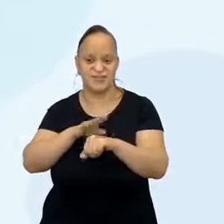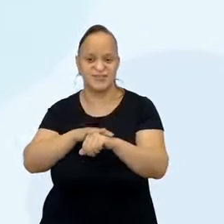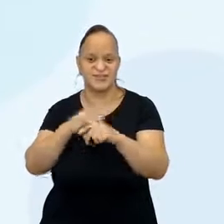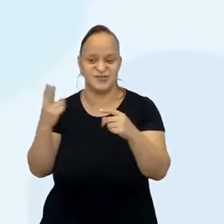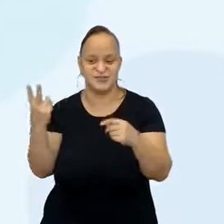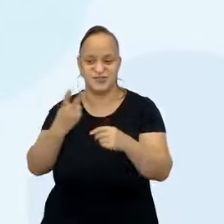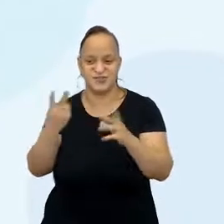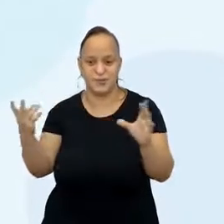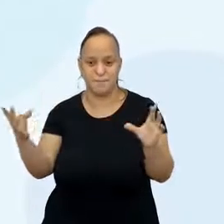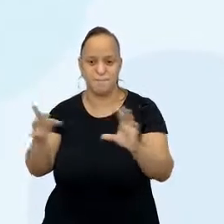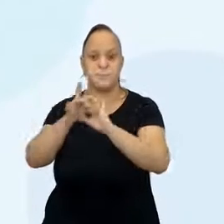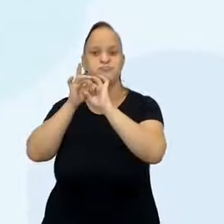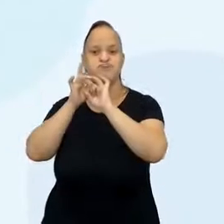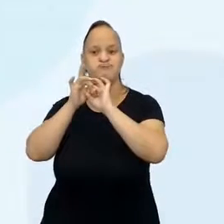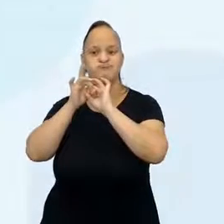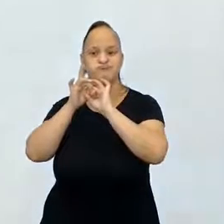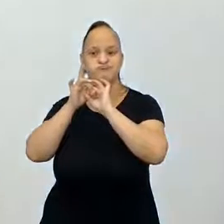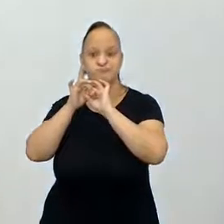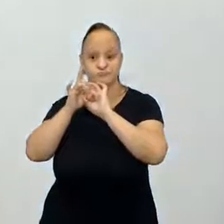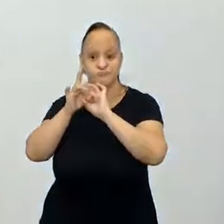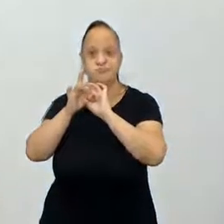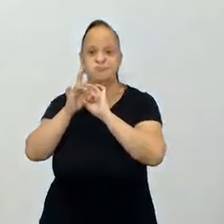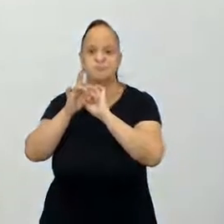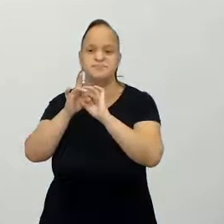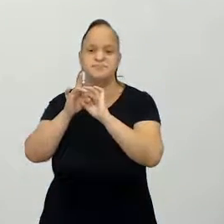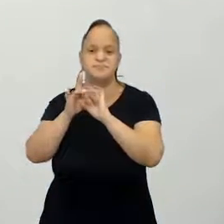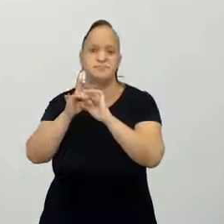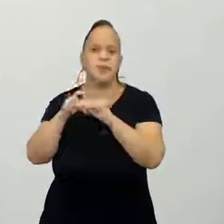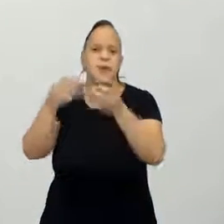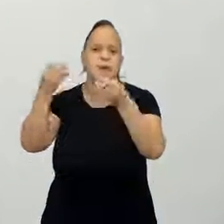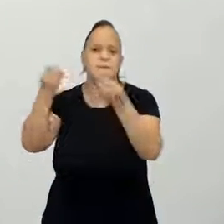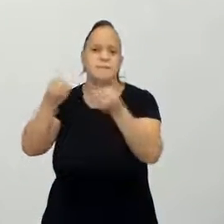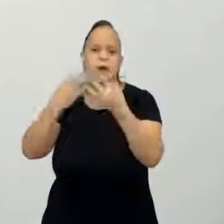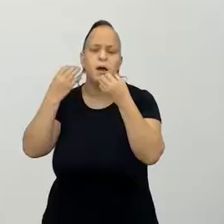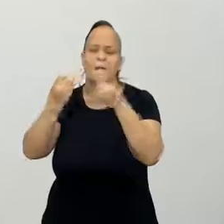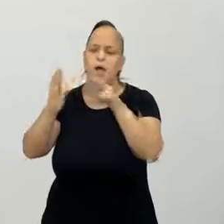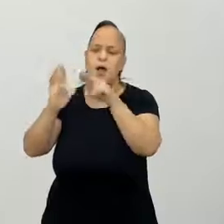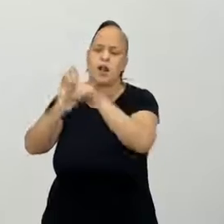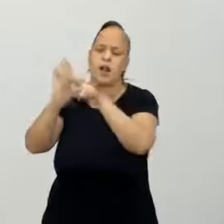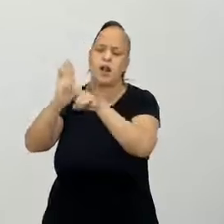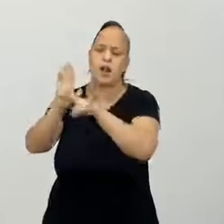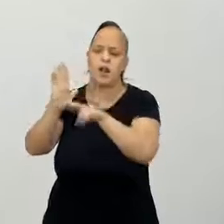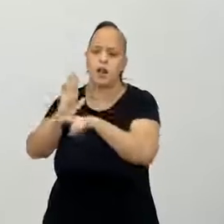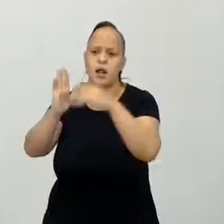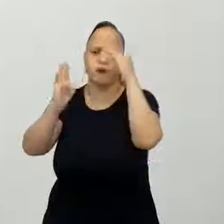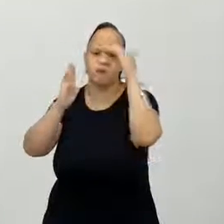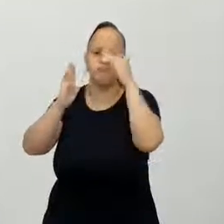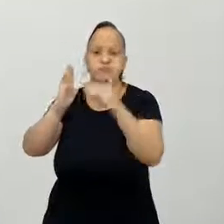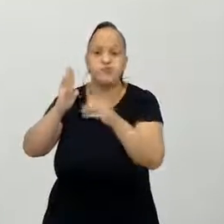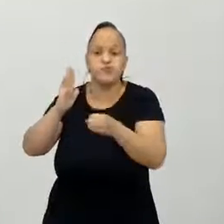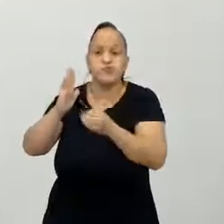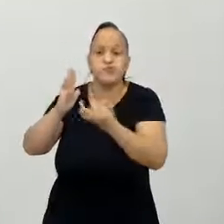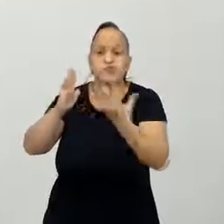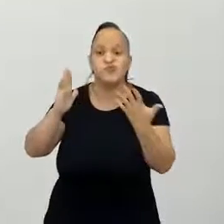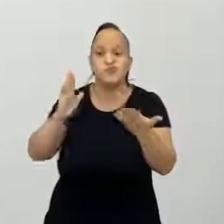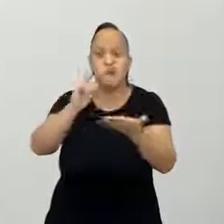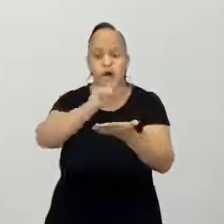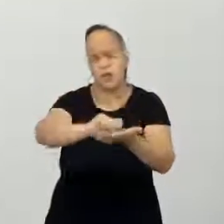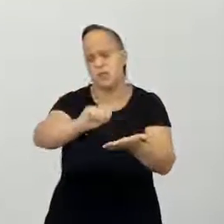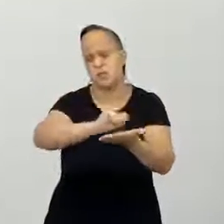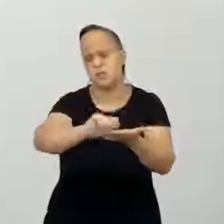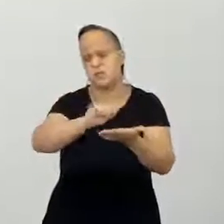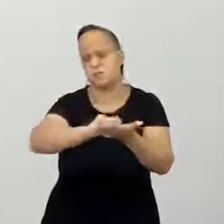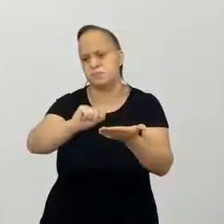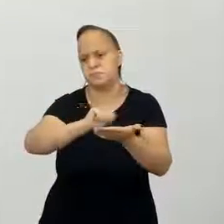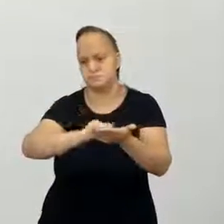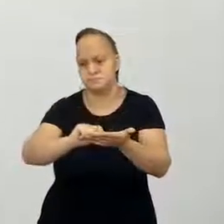vai, quais são as instruções, como que a gente, né, organiza, como monta roteiro, né,